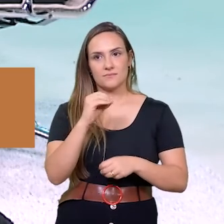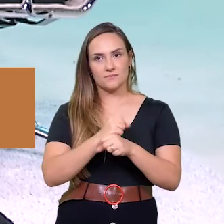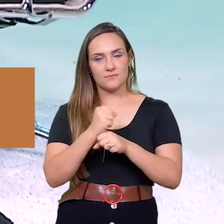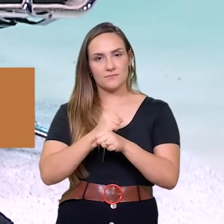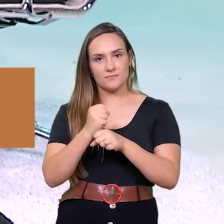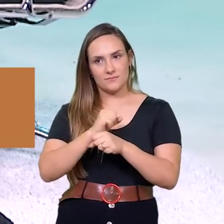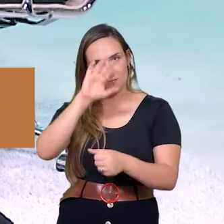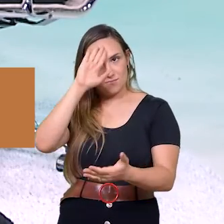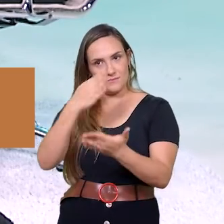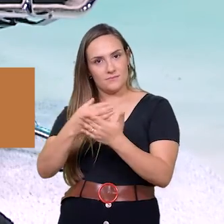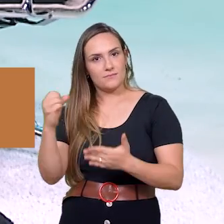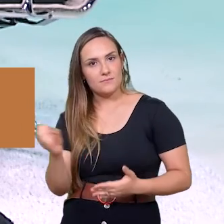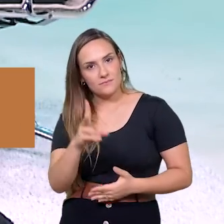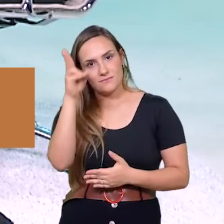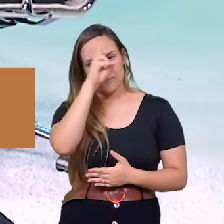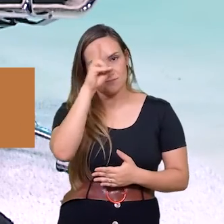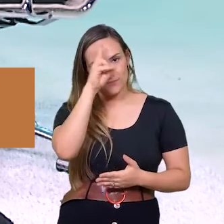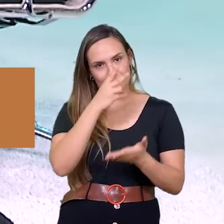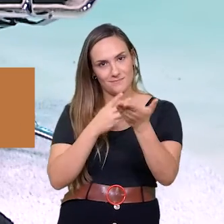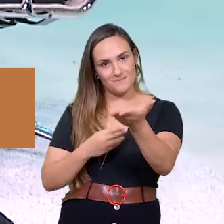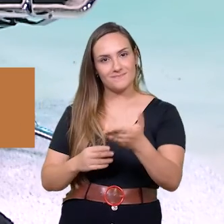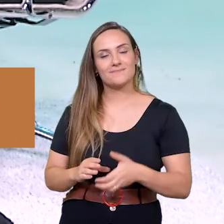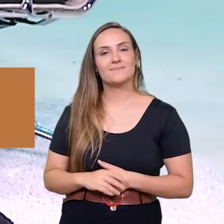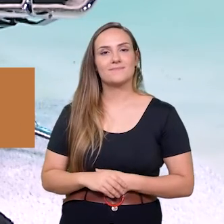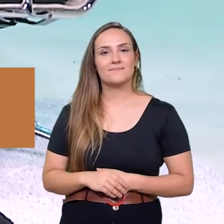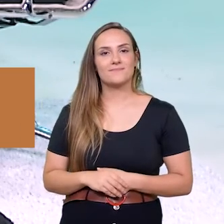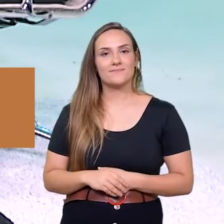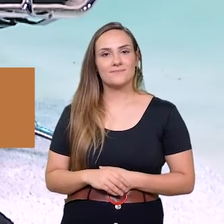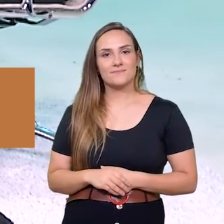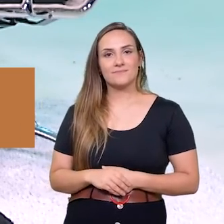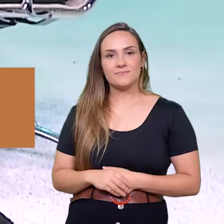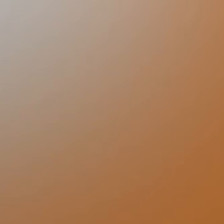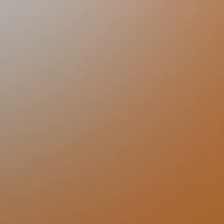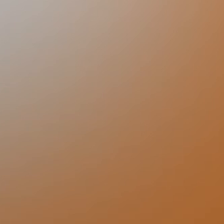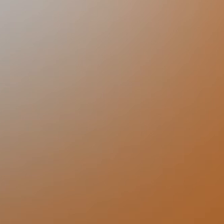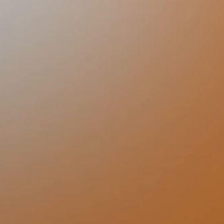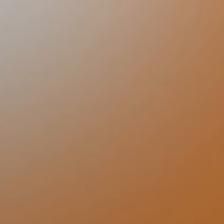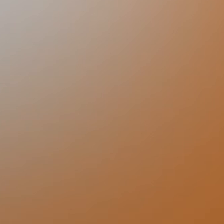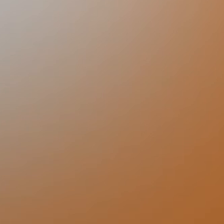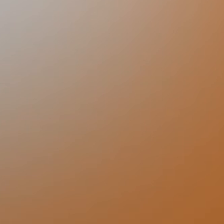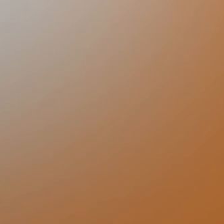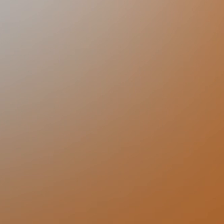Pública de Mato Grosso do Sul. Há 40 anos acreditando em uma nova história para você.